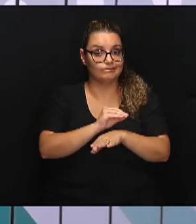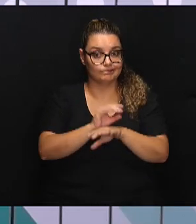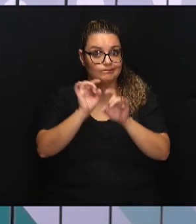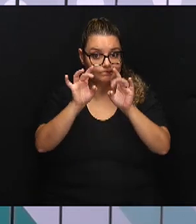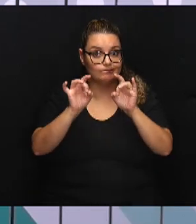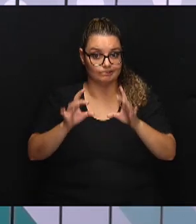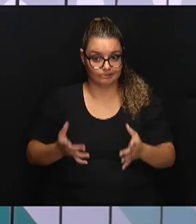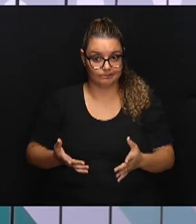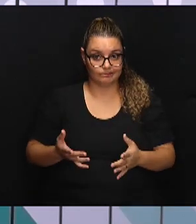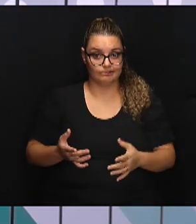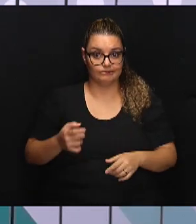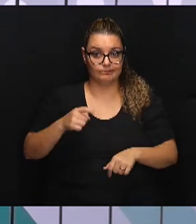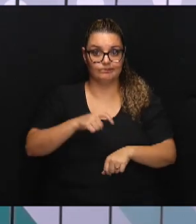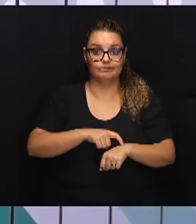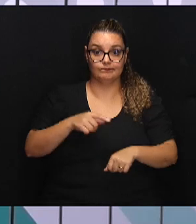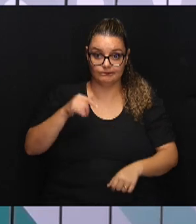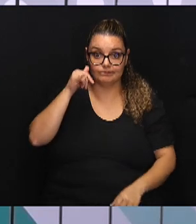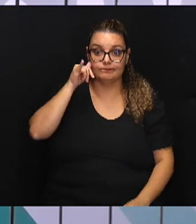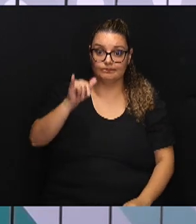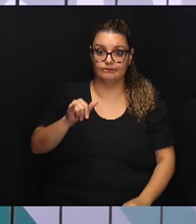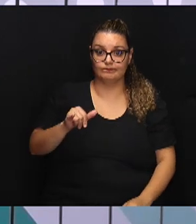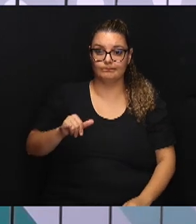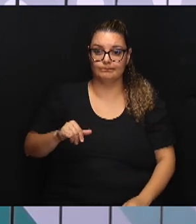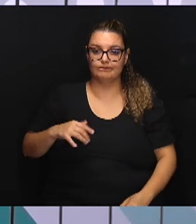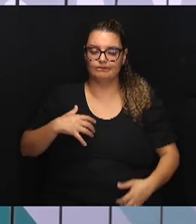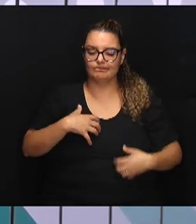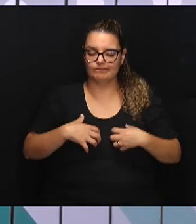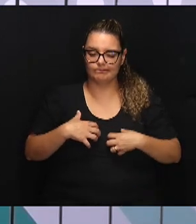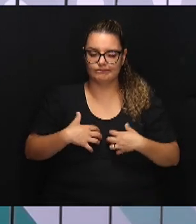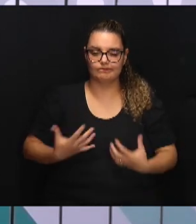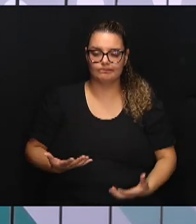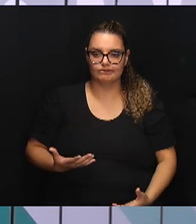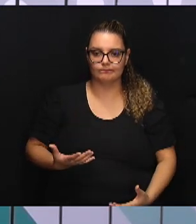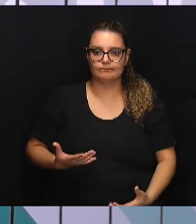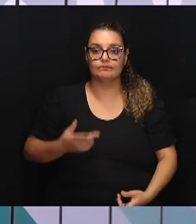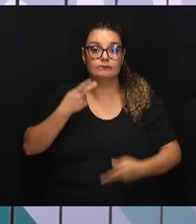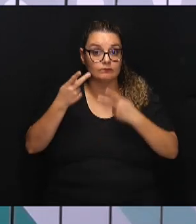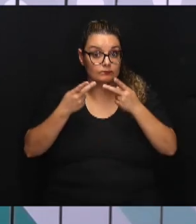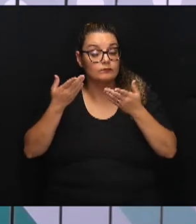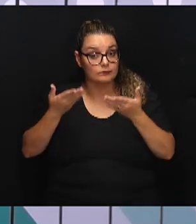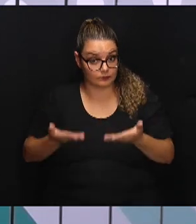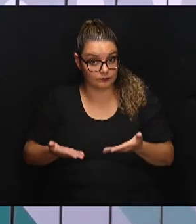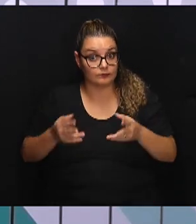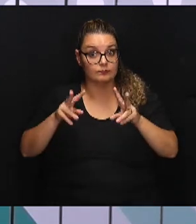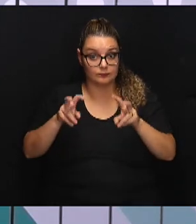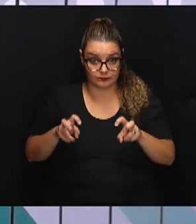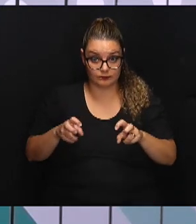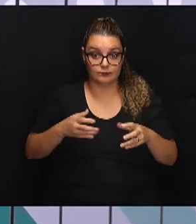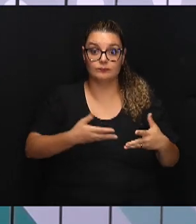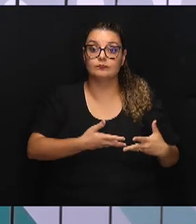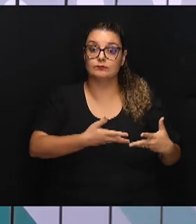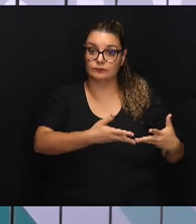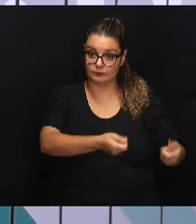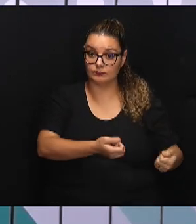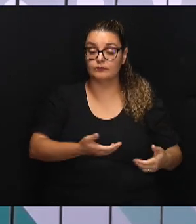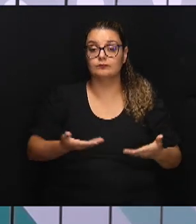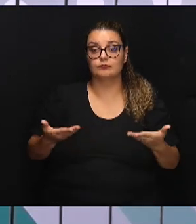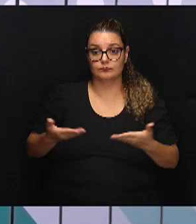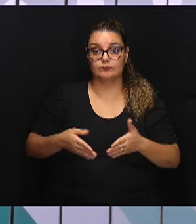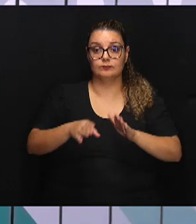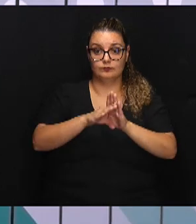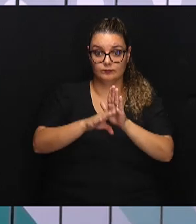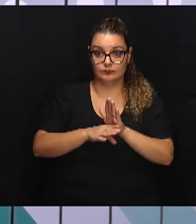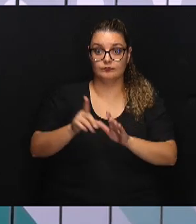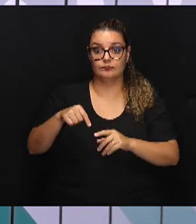especiais para evitar desconfortos. Para falar sobre esse assunto, o convidado do programa de hoje